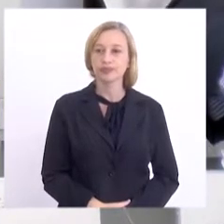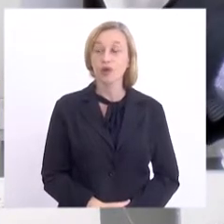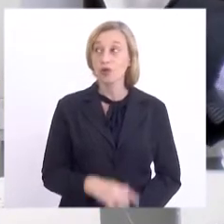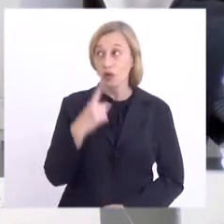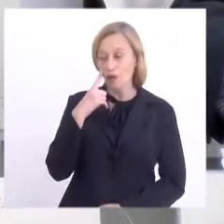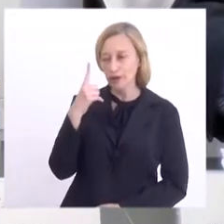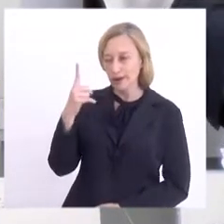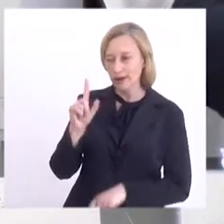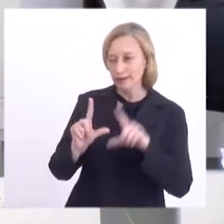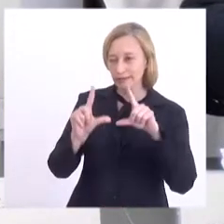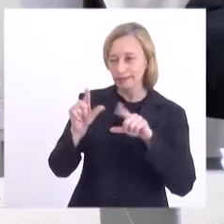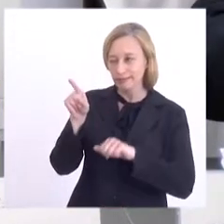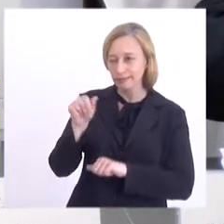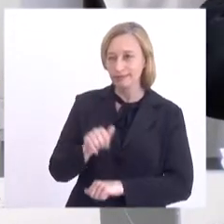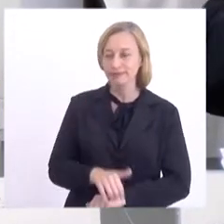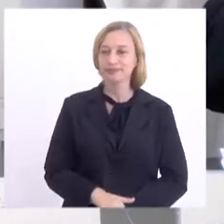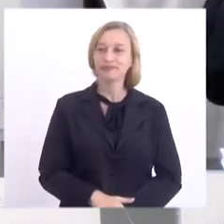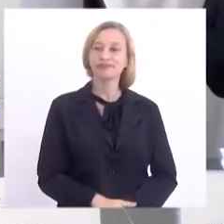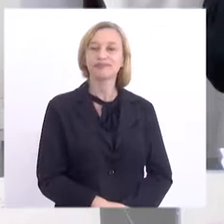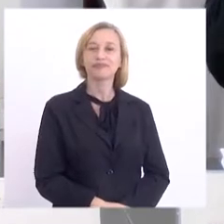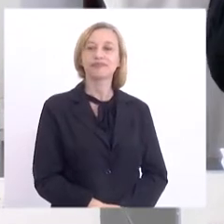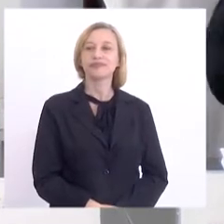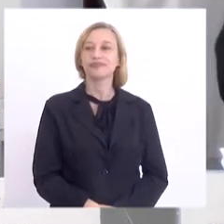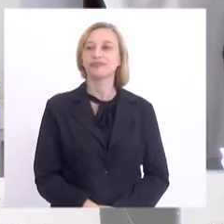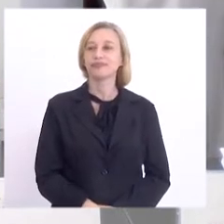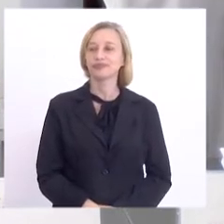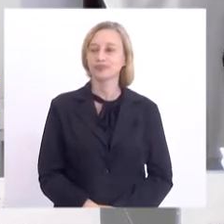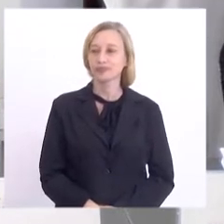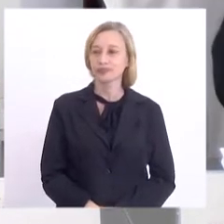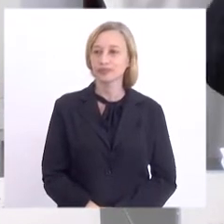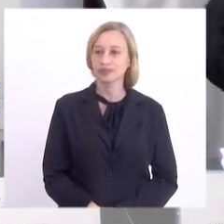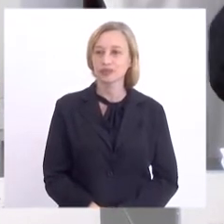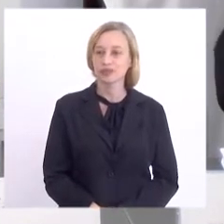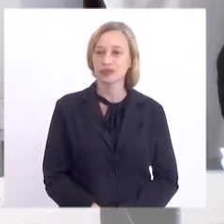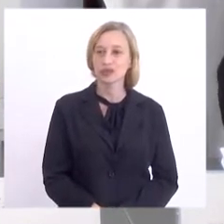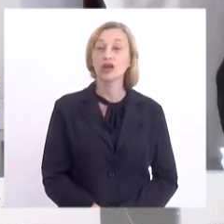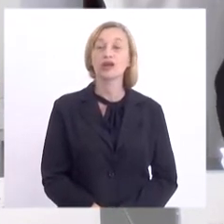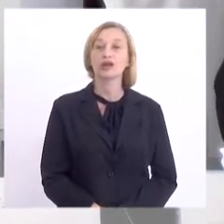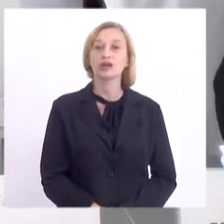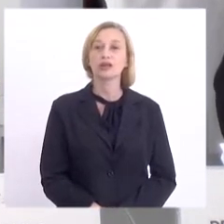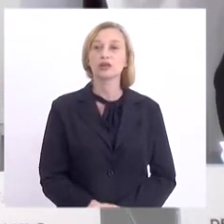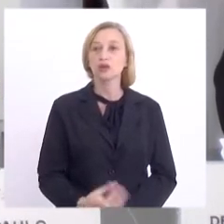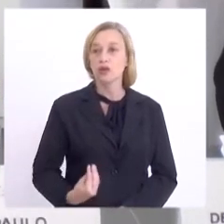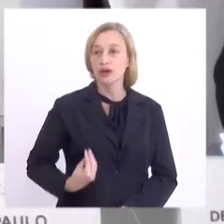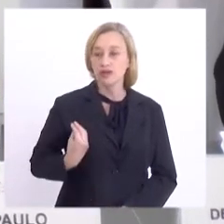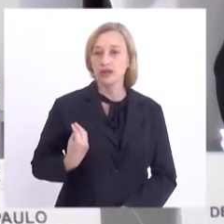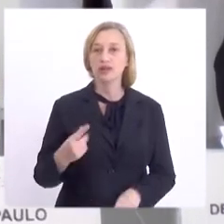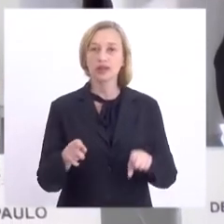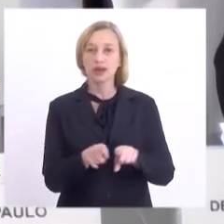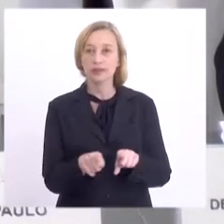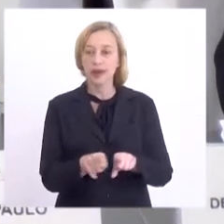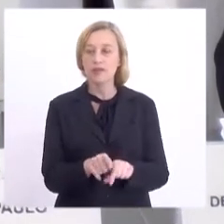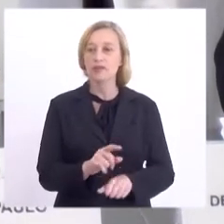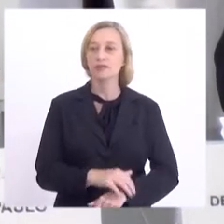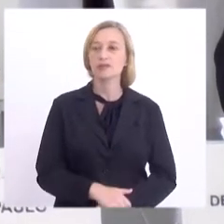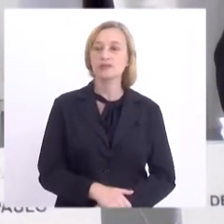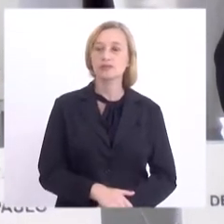na tela e o e contando com as presenças